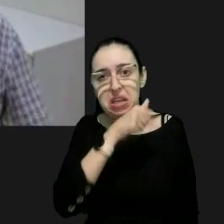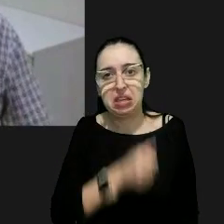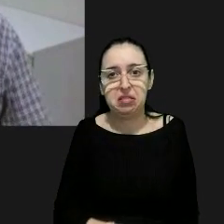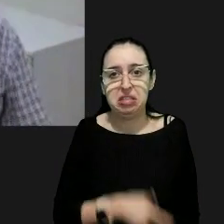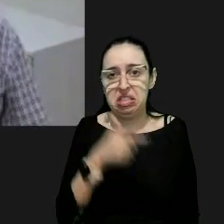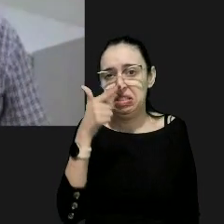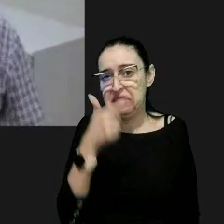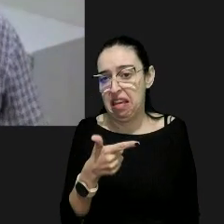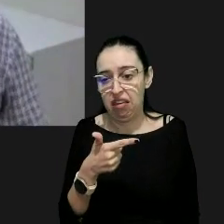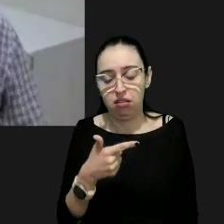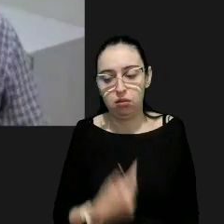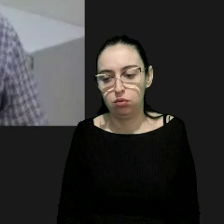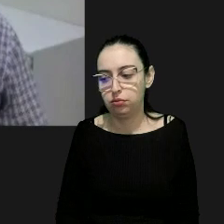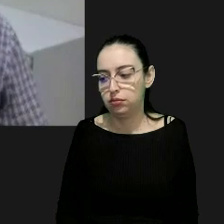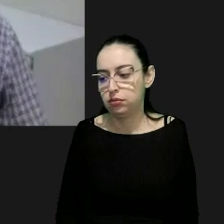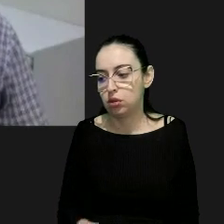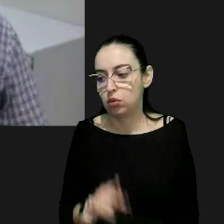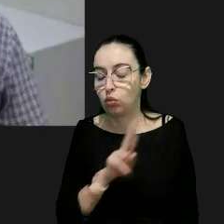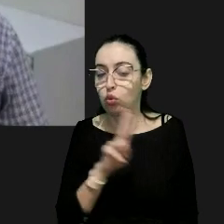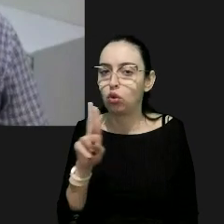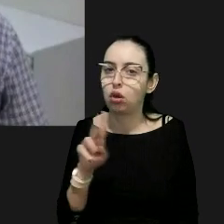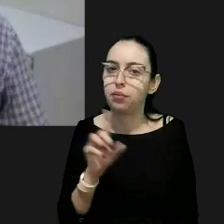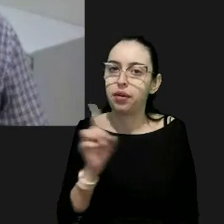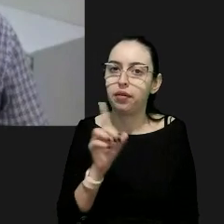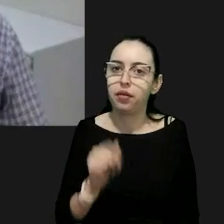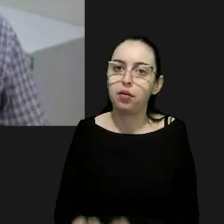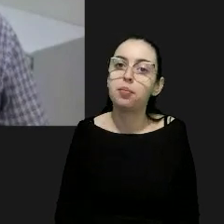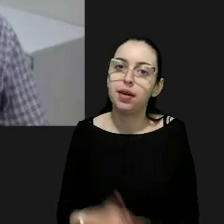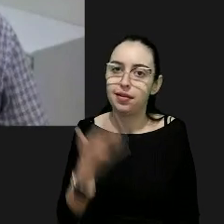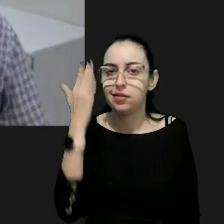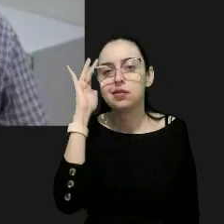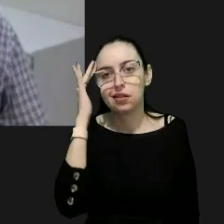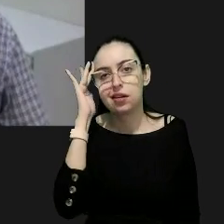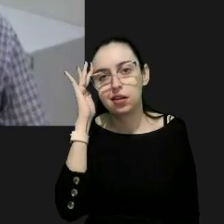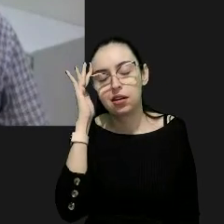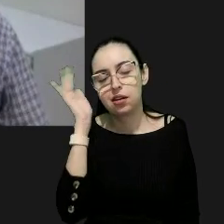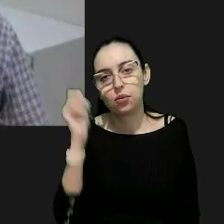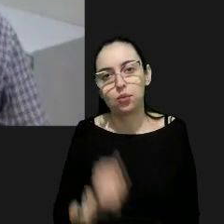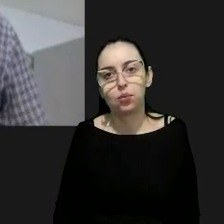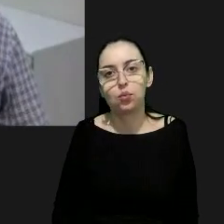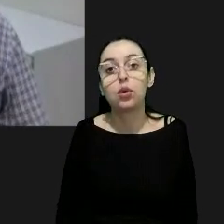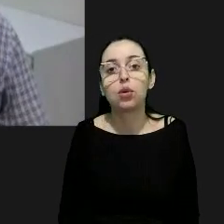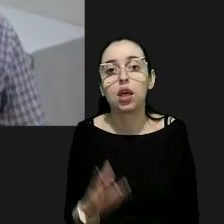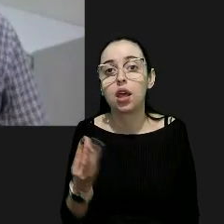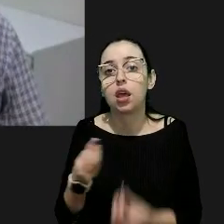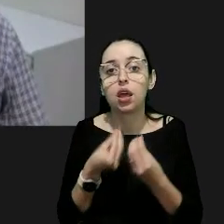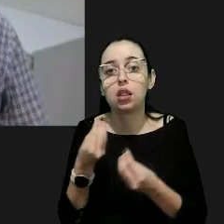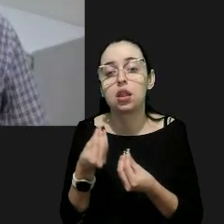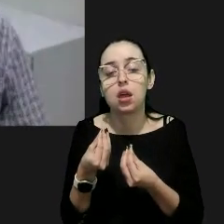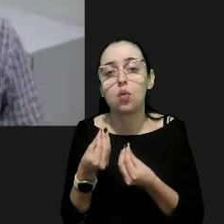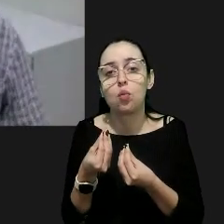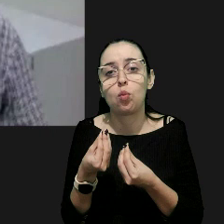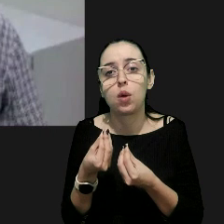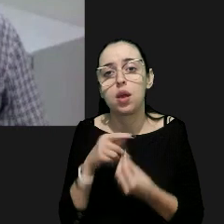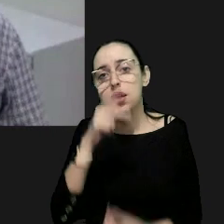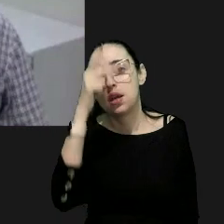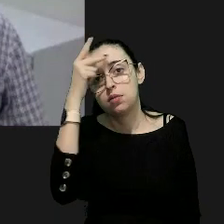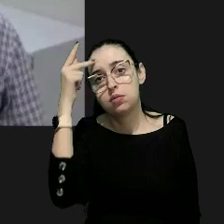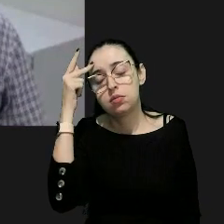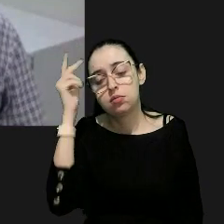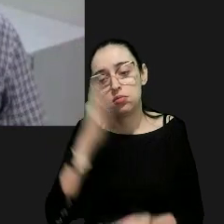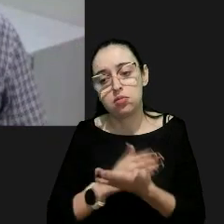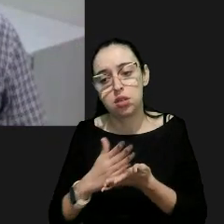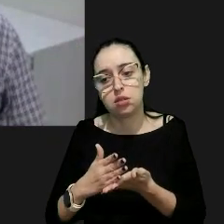acho que são piores do que chatos. Tá? Não vou dar o nome, mas vocês já entenderam.